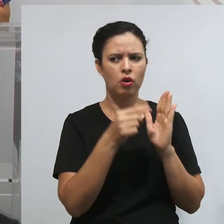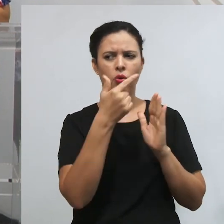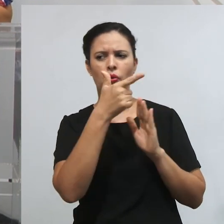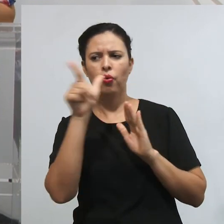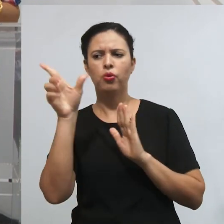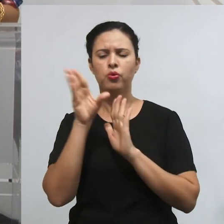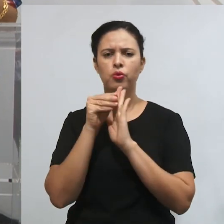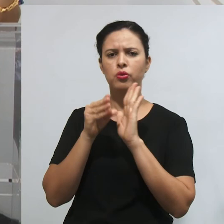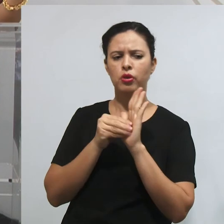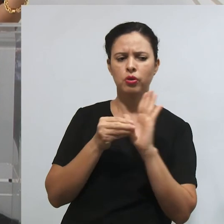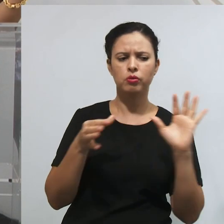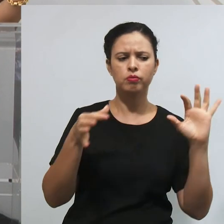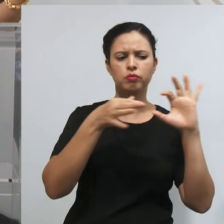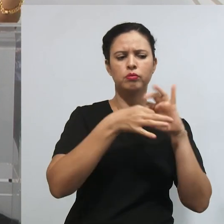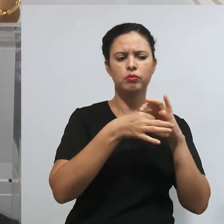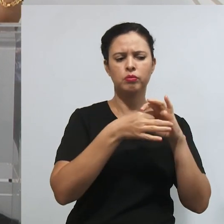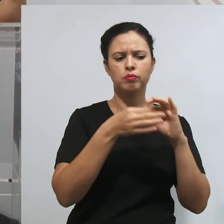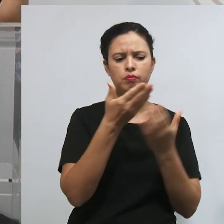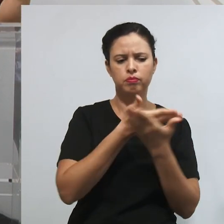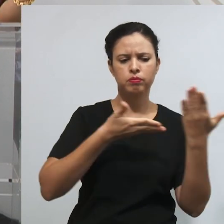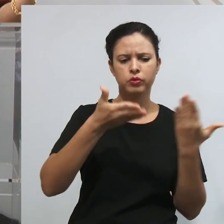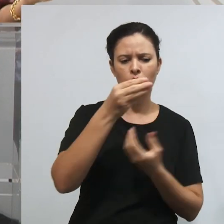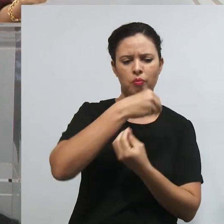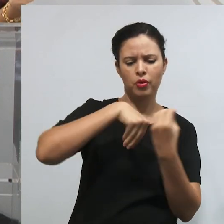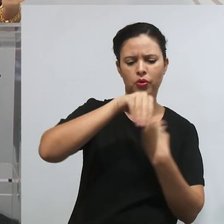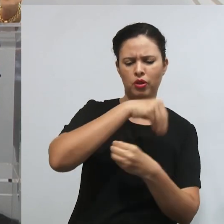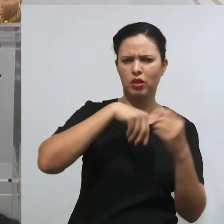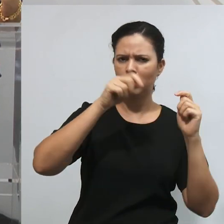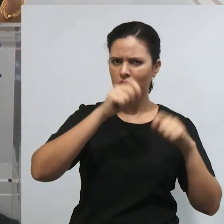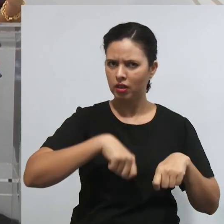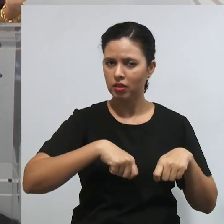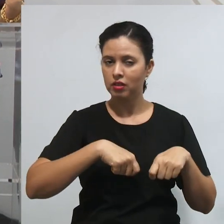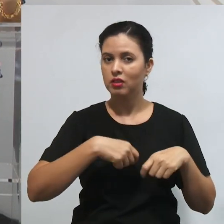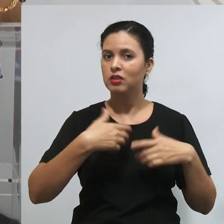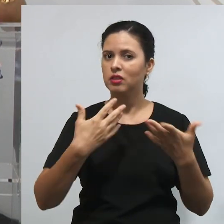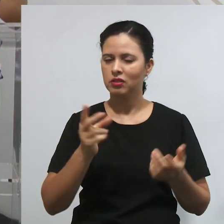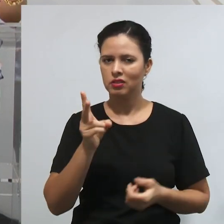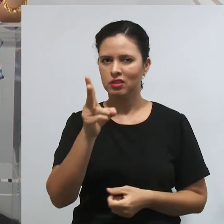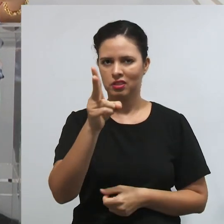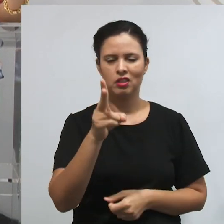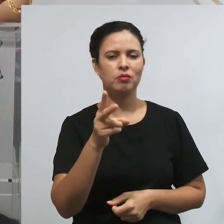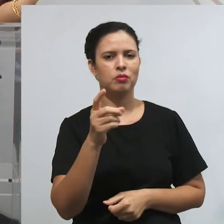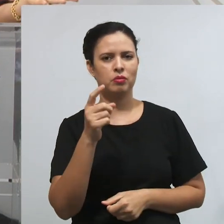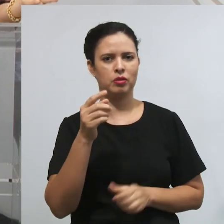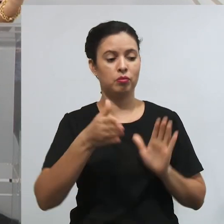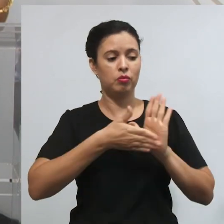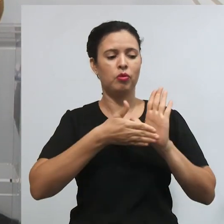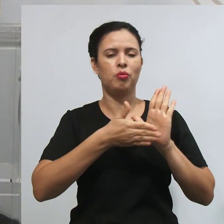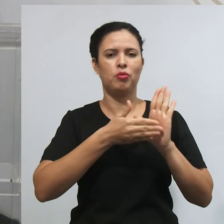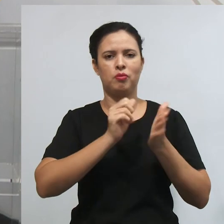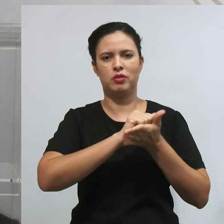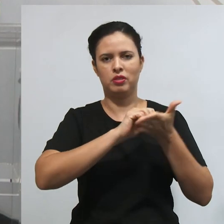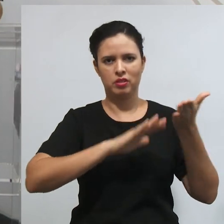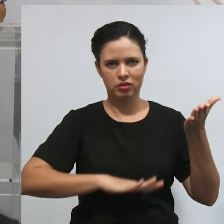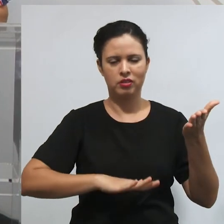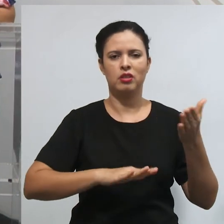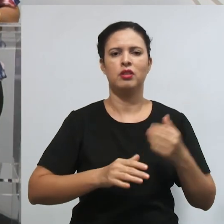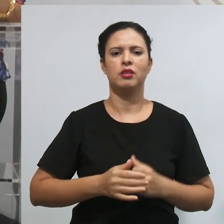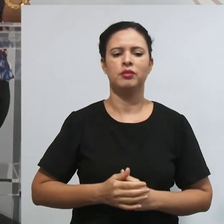o outro? E ali você vai antecipando algumas coisas ou não, mas você vai propor uma tarefa, propor uma